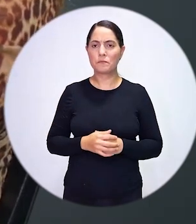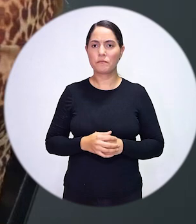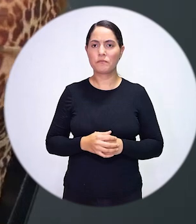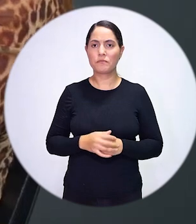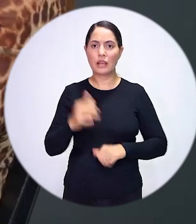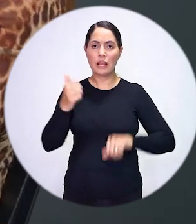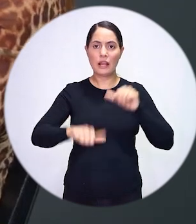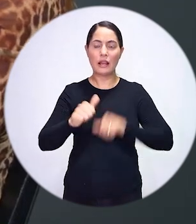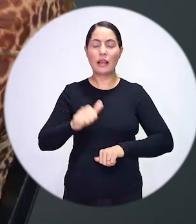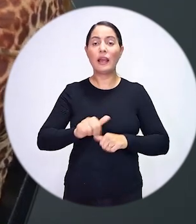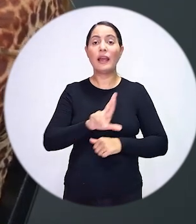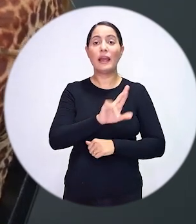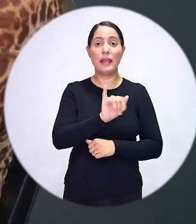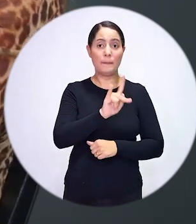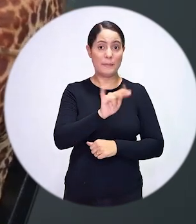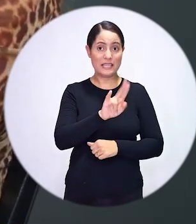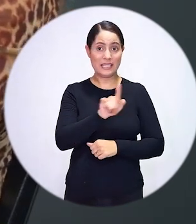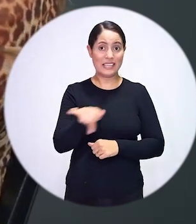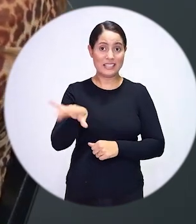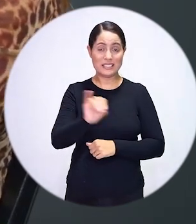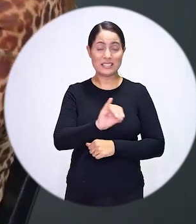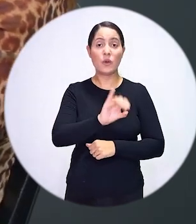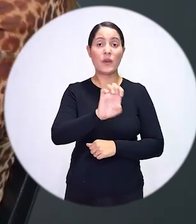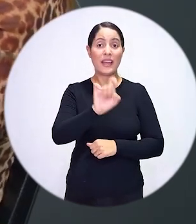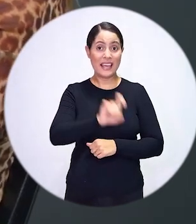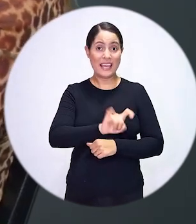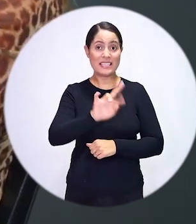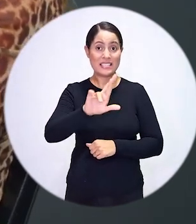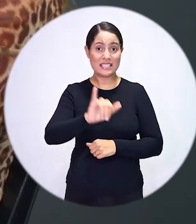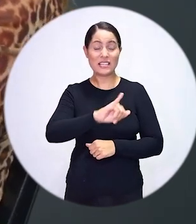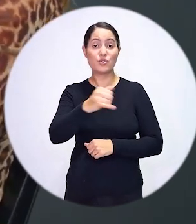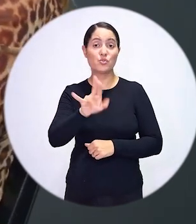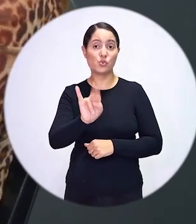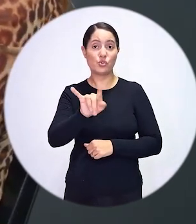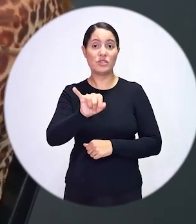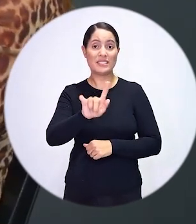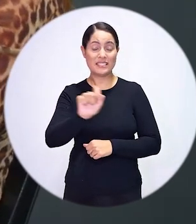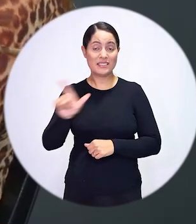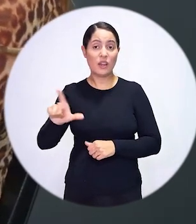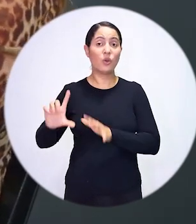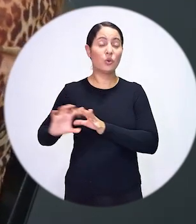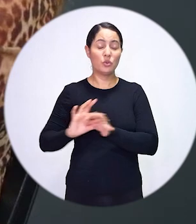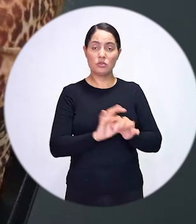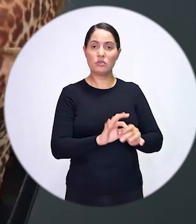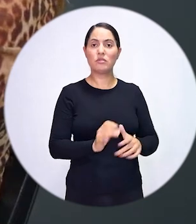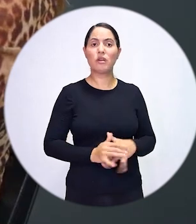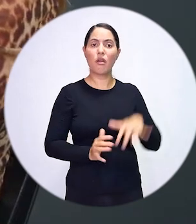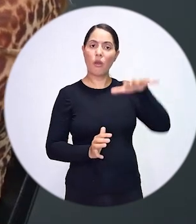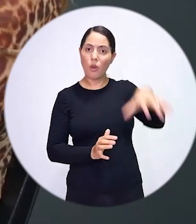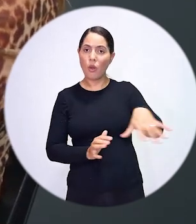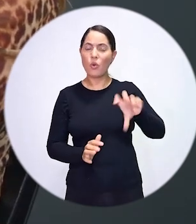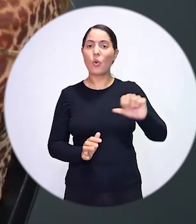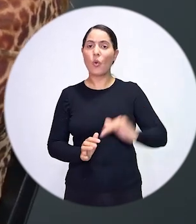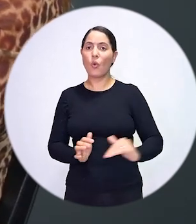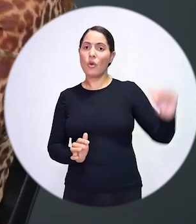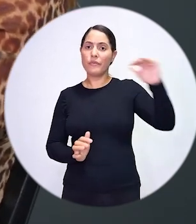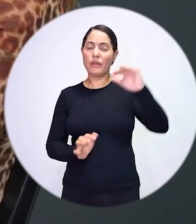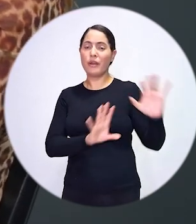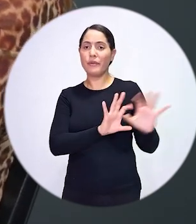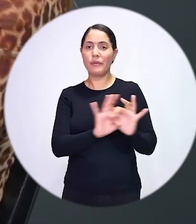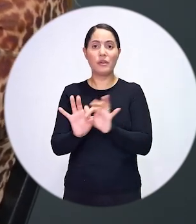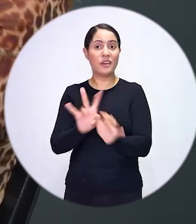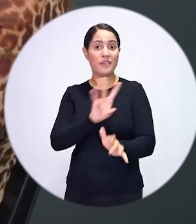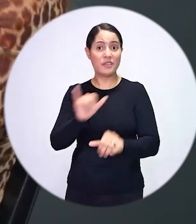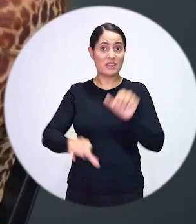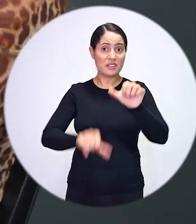Geral da União. E aí a representação extrajudicial de órgãos e autoridades, pela lei, ela vem dizendo que vai ser